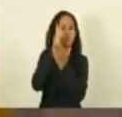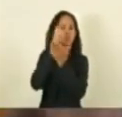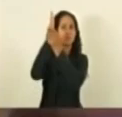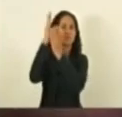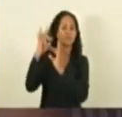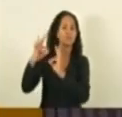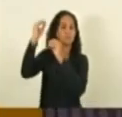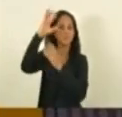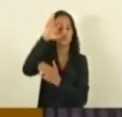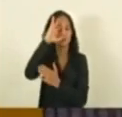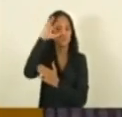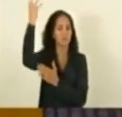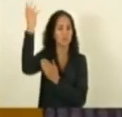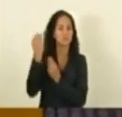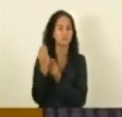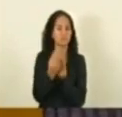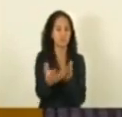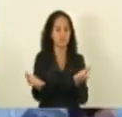fará.